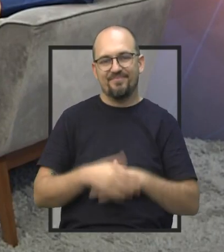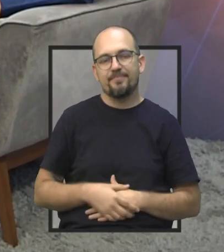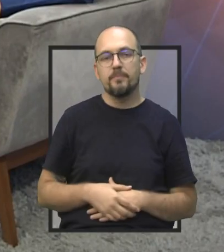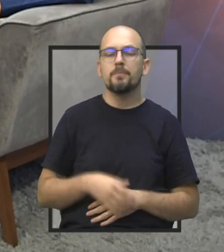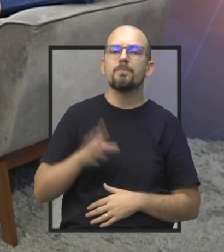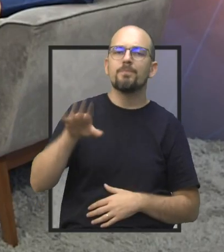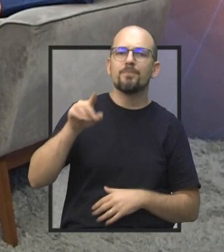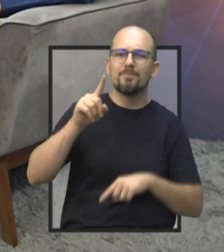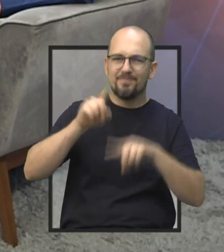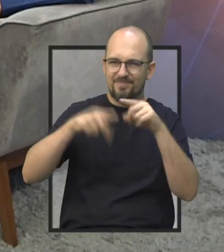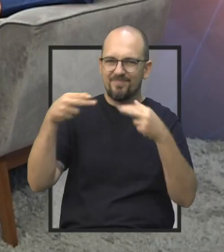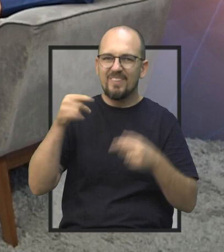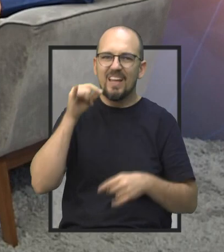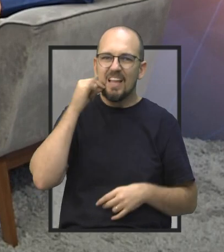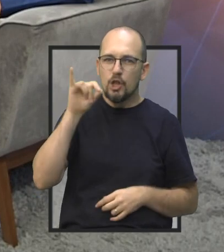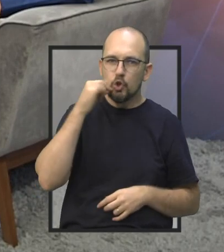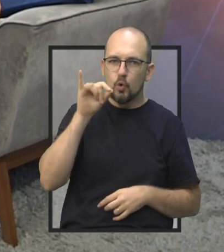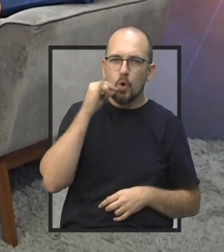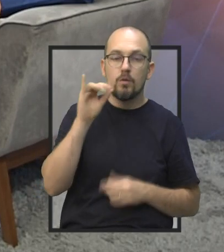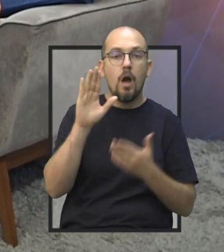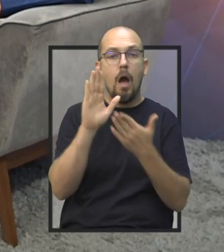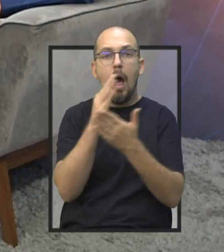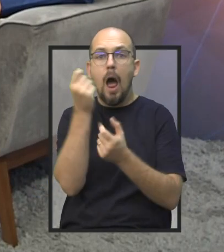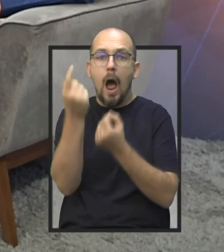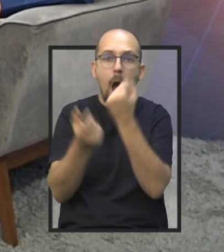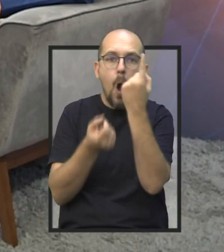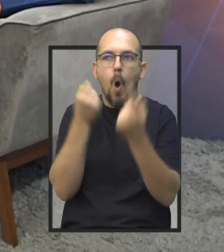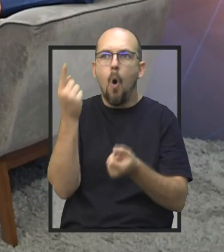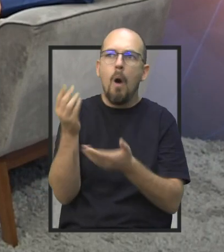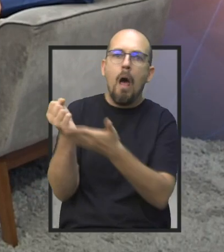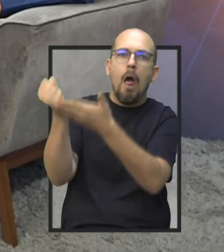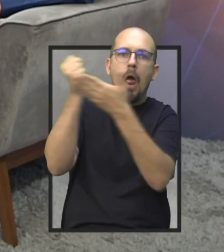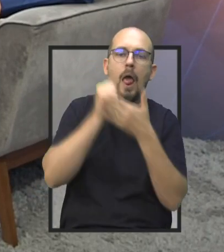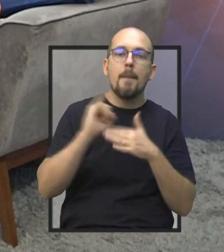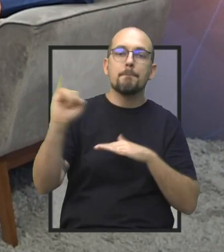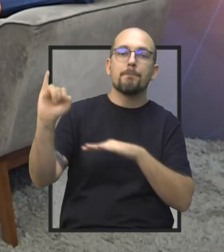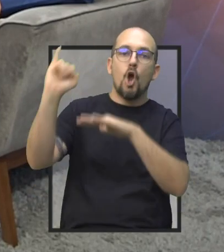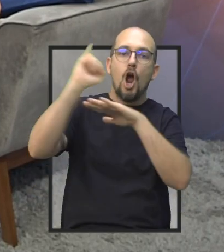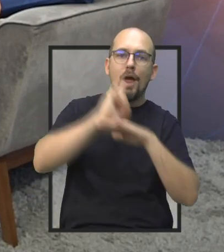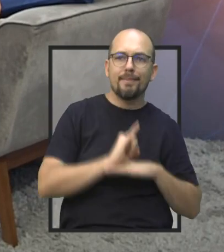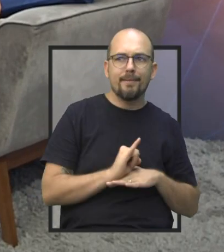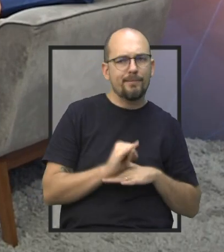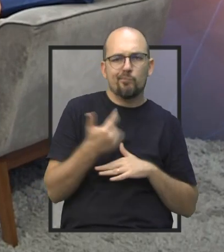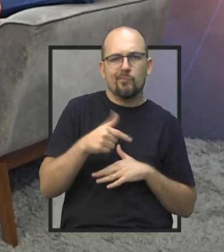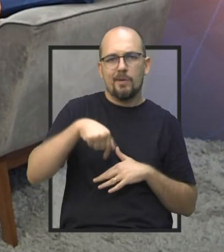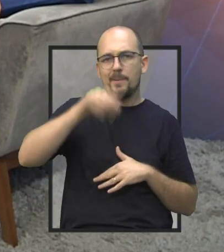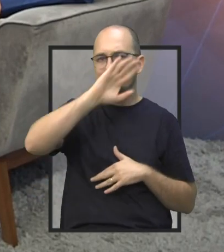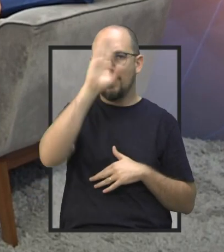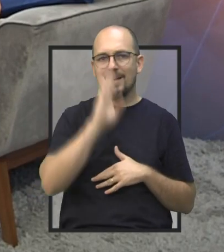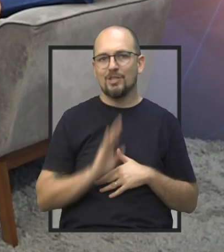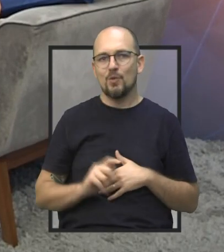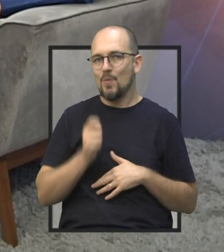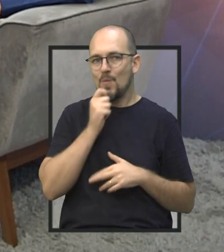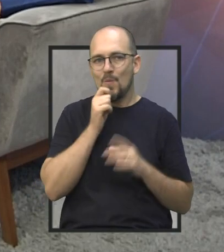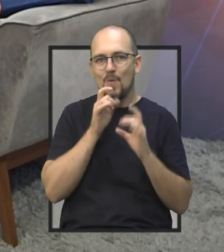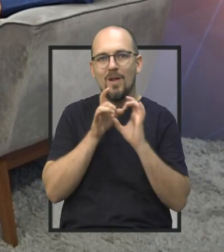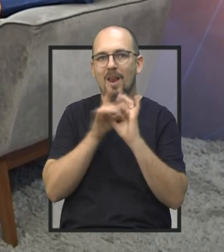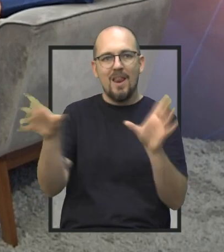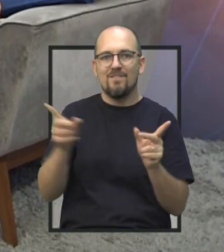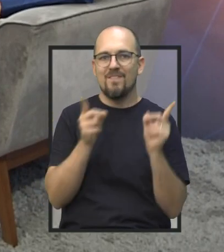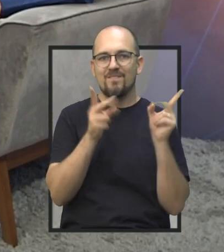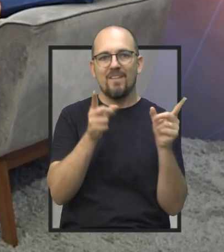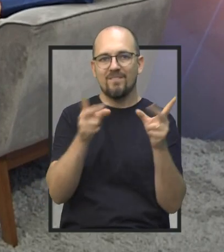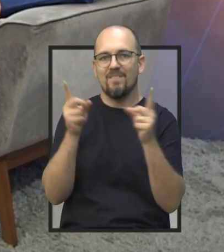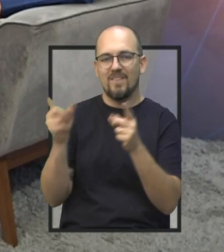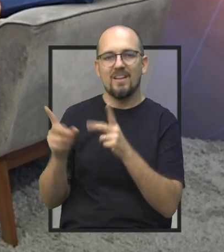equipamentos eletrônicos, alguns nem certificação tem, porque no Brasil ainda a venda não é legalizada. Geralmente